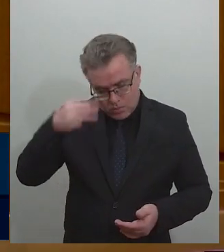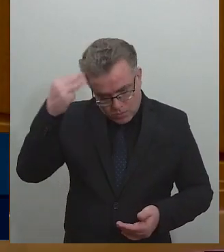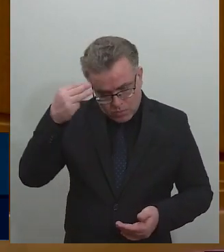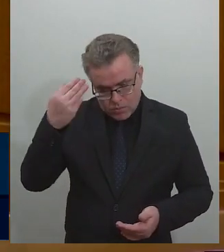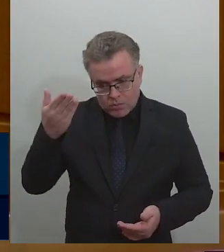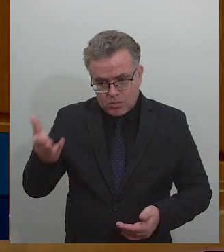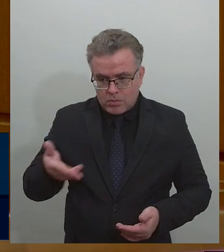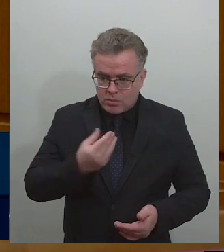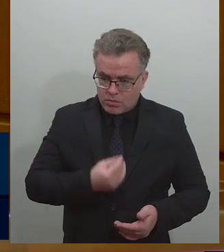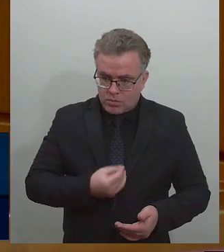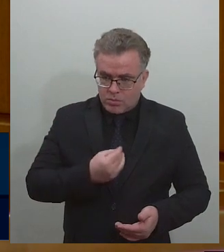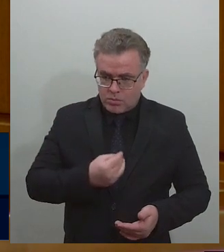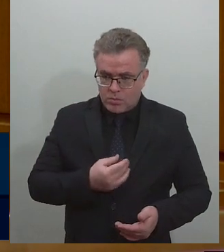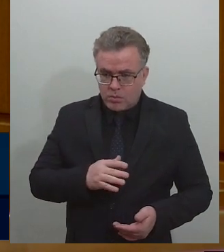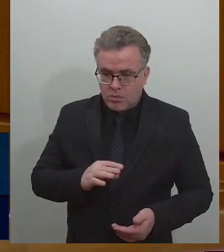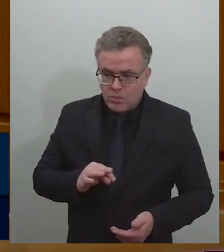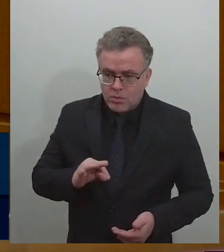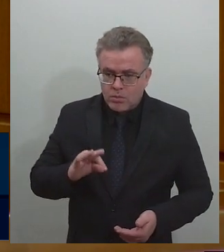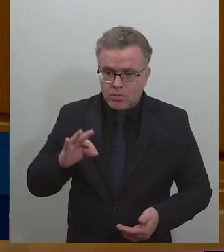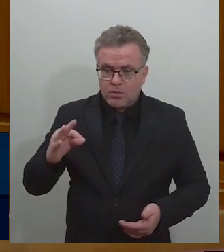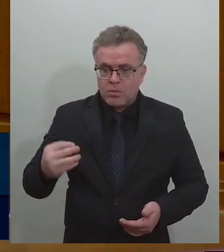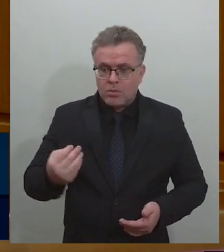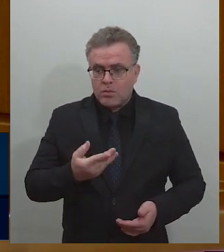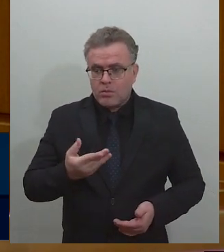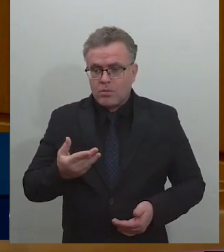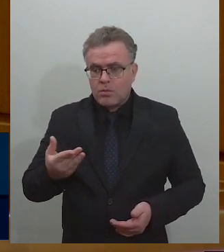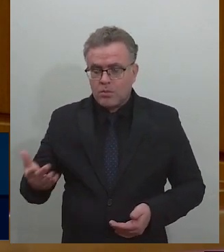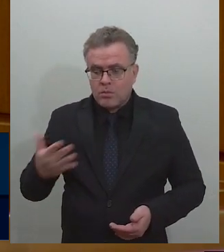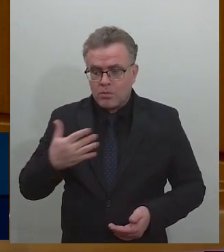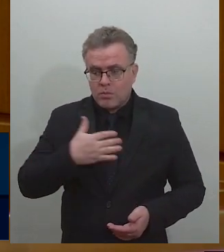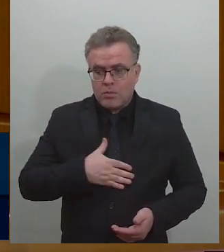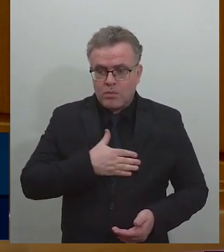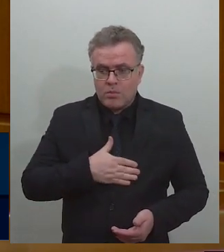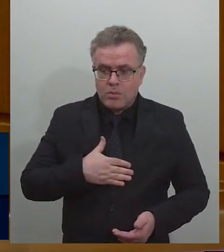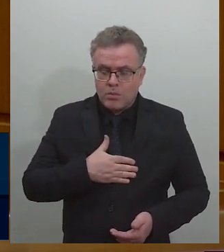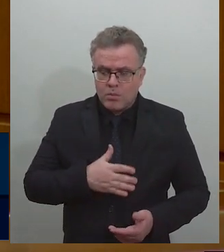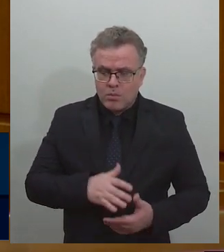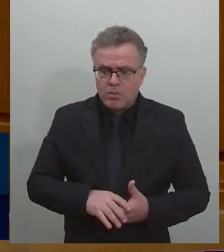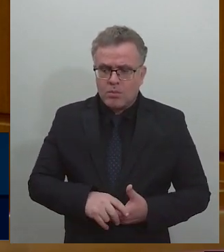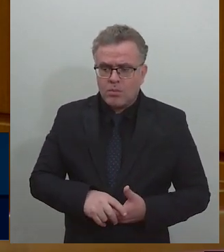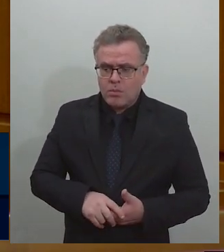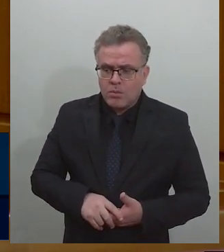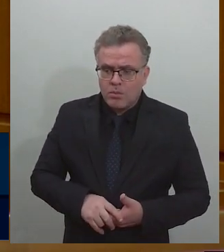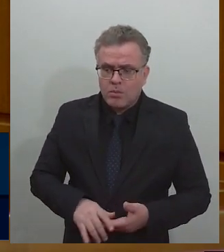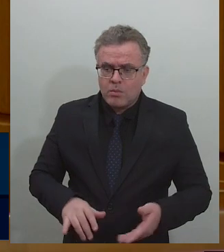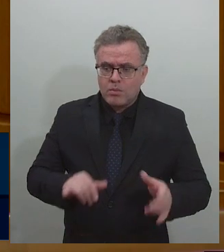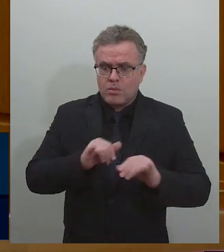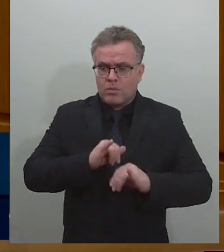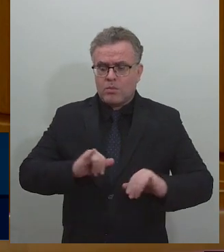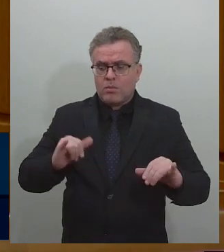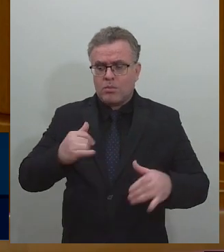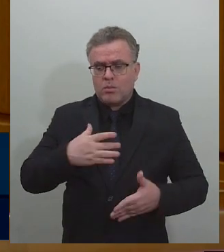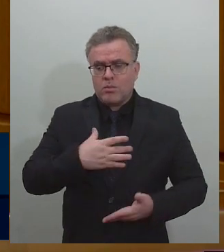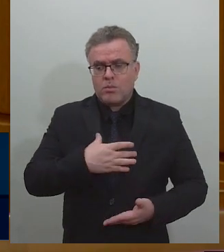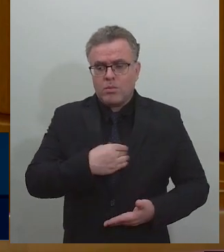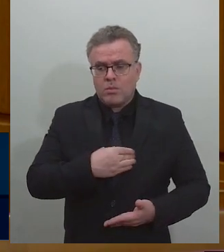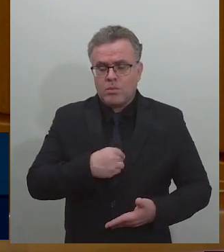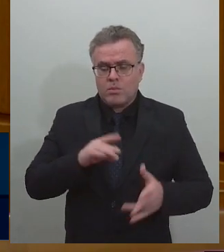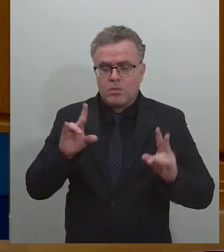Meus amigos, eu queria também falar sobre a amamentação. A doutora Lidiane já falou